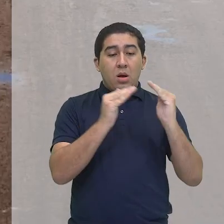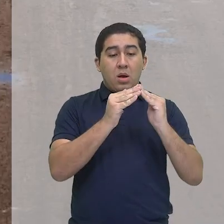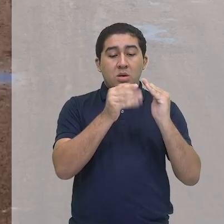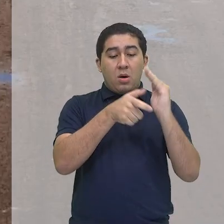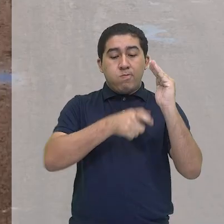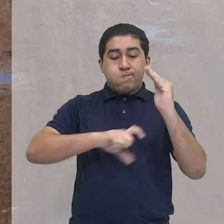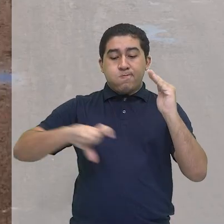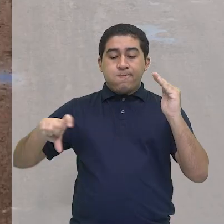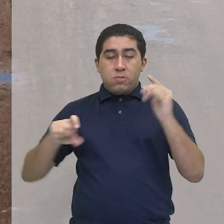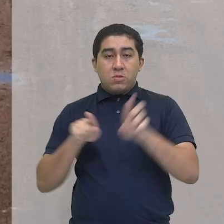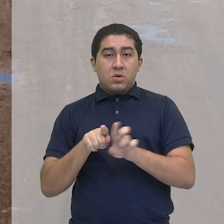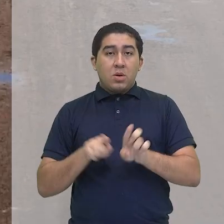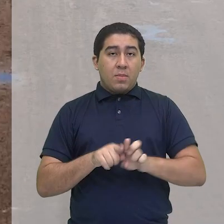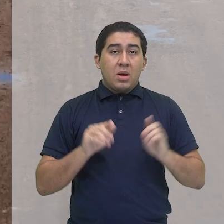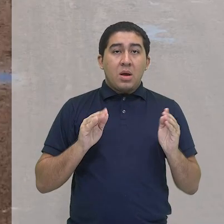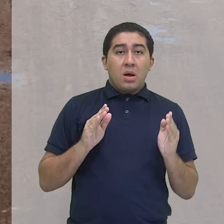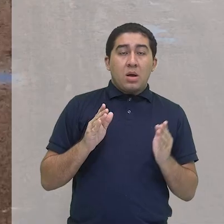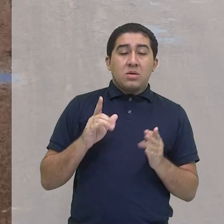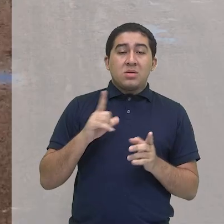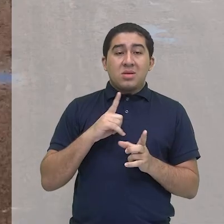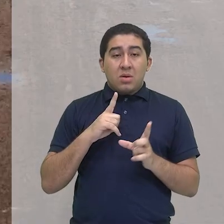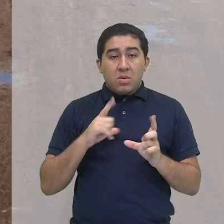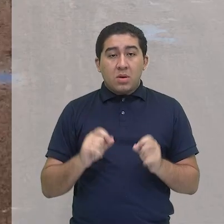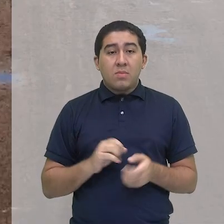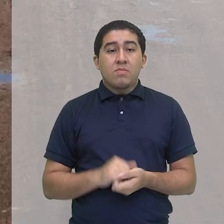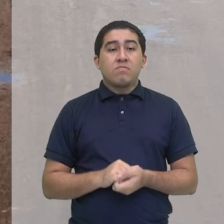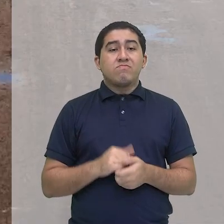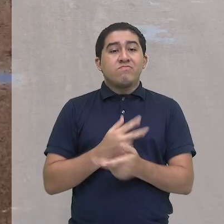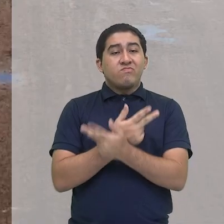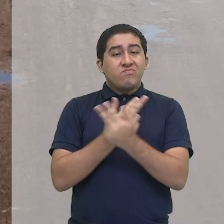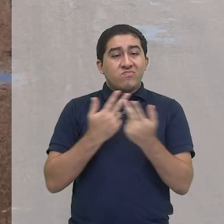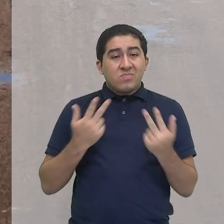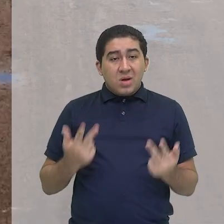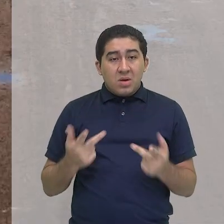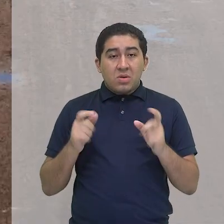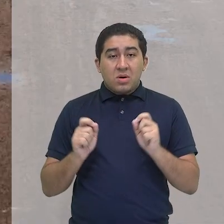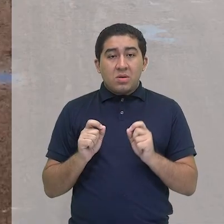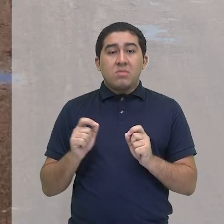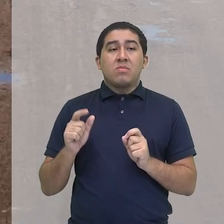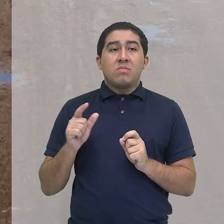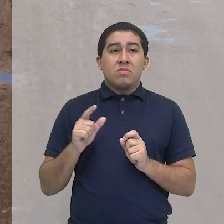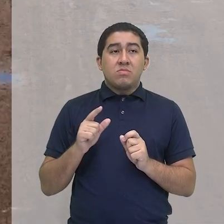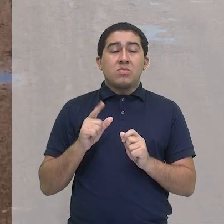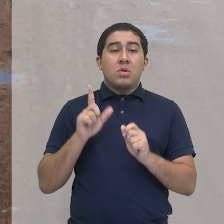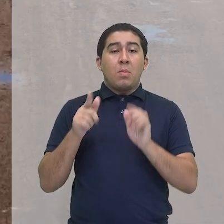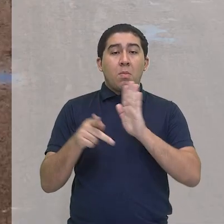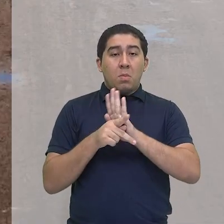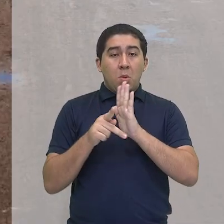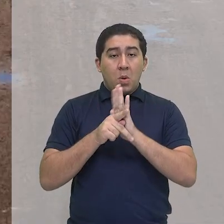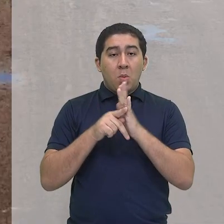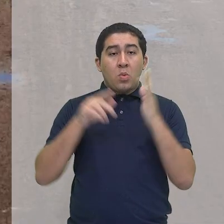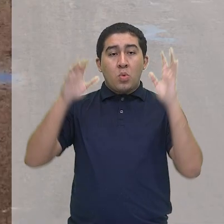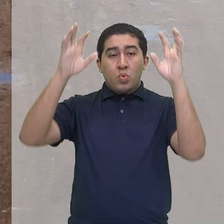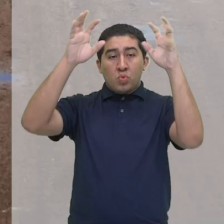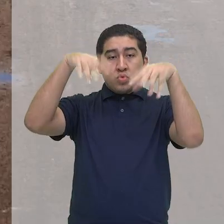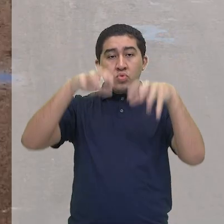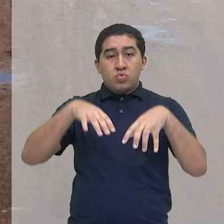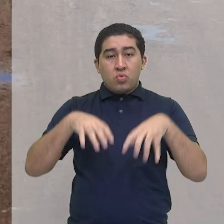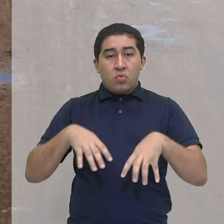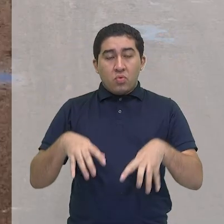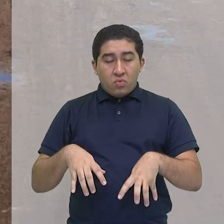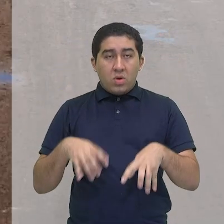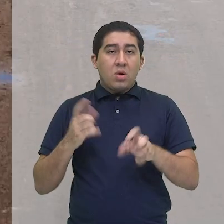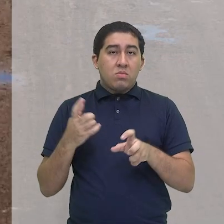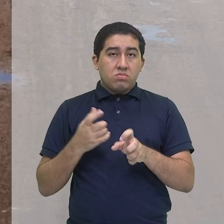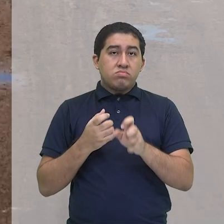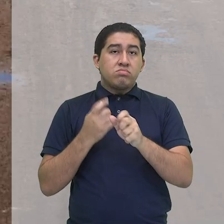água aquecida, metais pesados e substâncias derivadas também das chuvas ácidas. E as principais